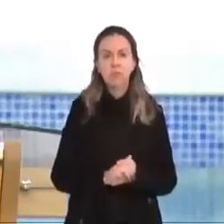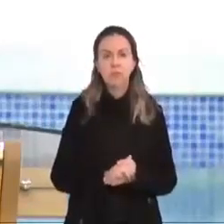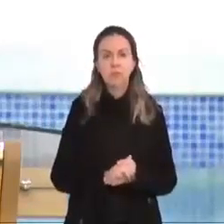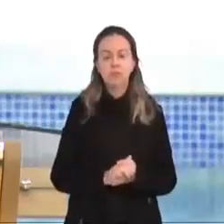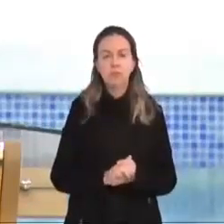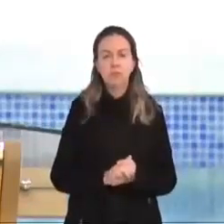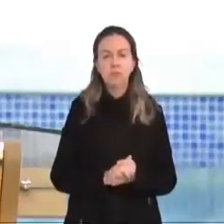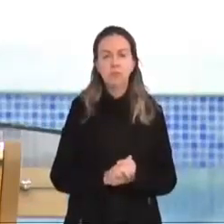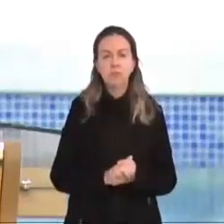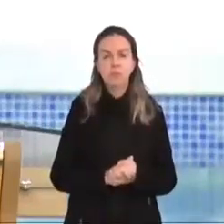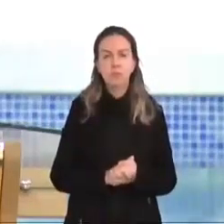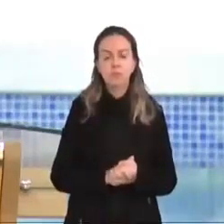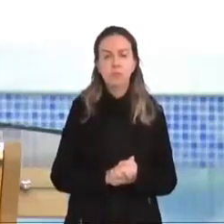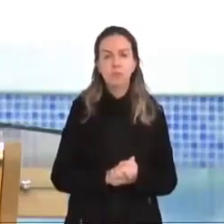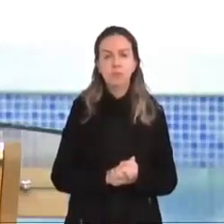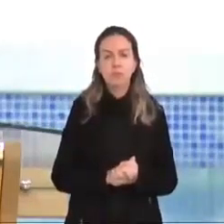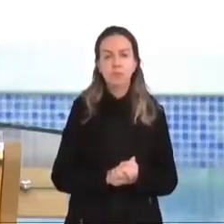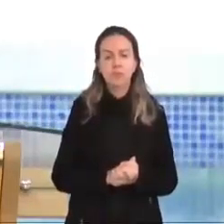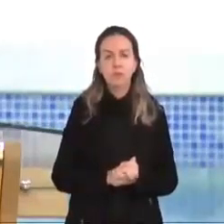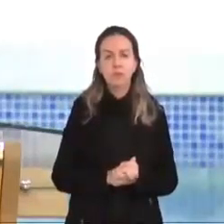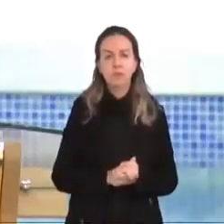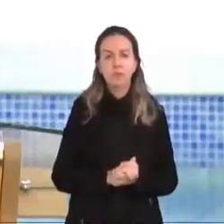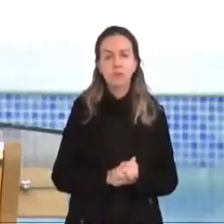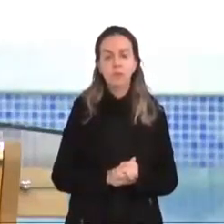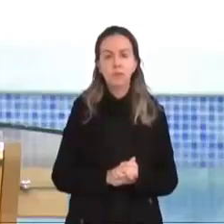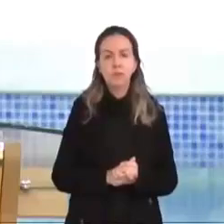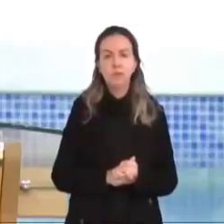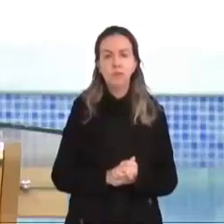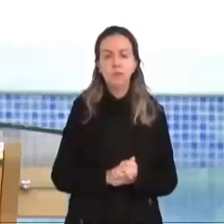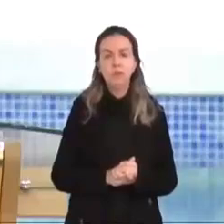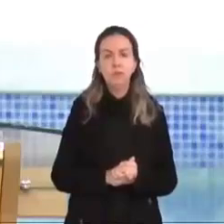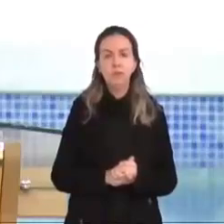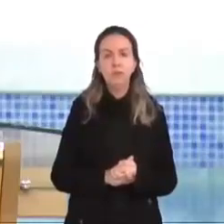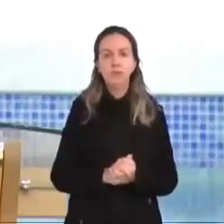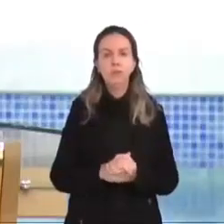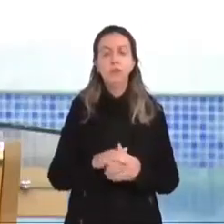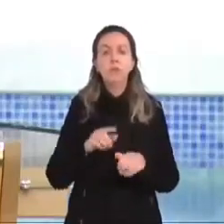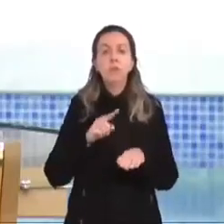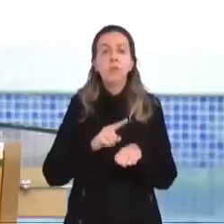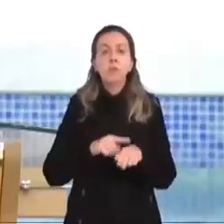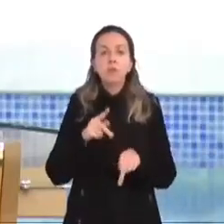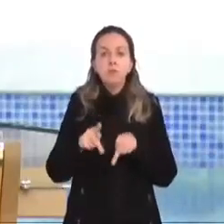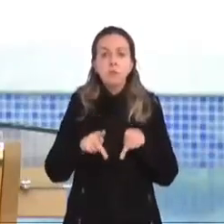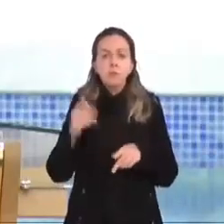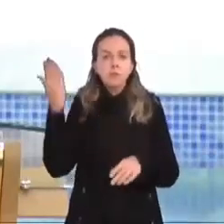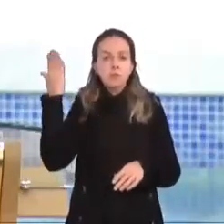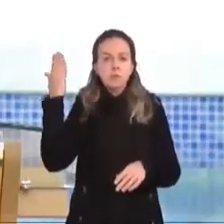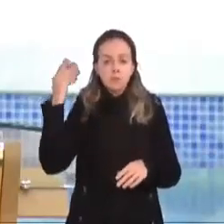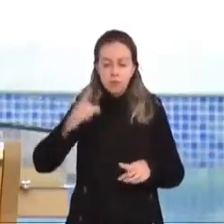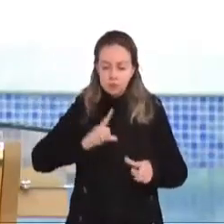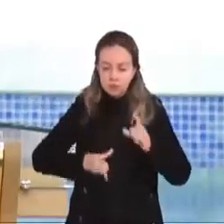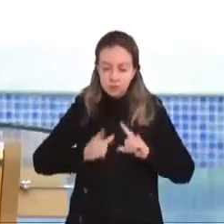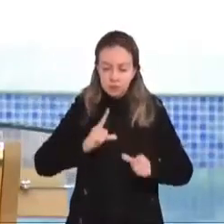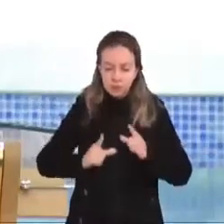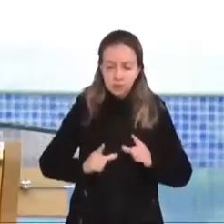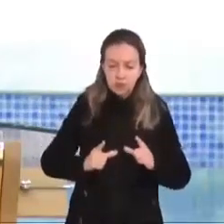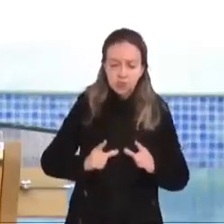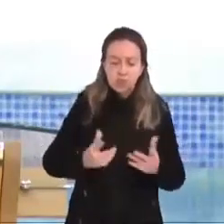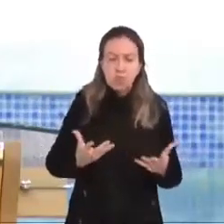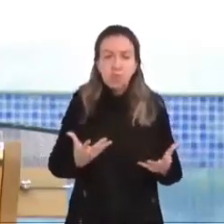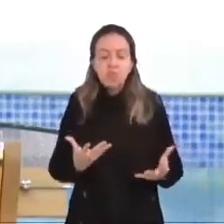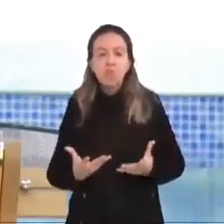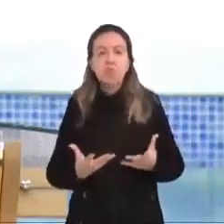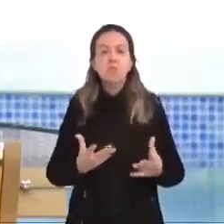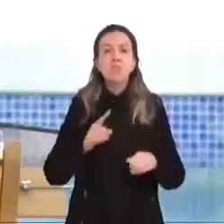na história que levou Deus a se apresentar ao profeta e proferir estas palavras.